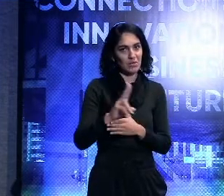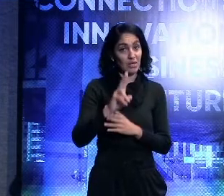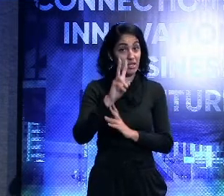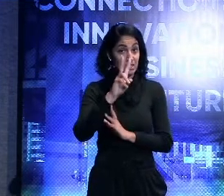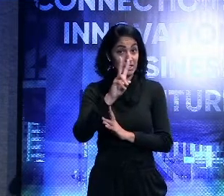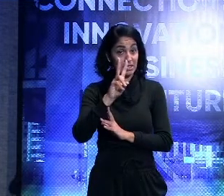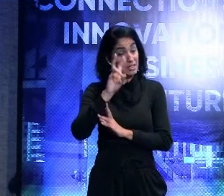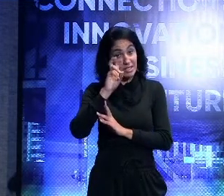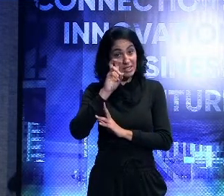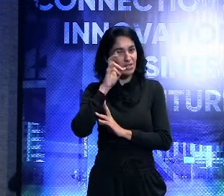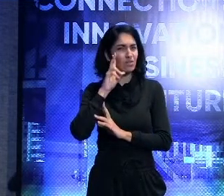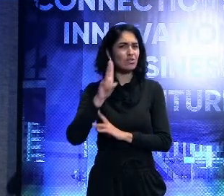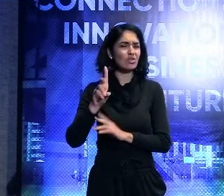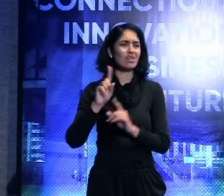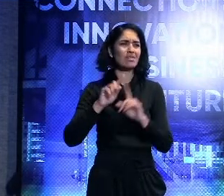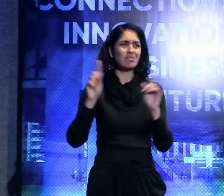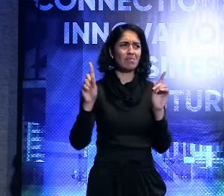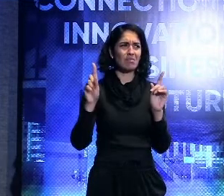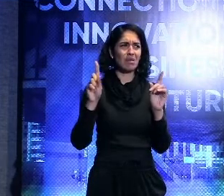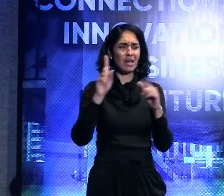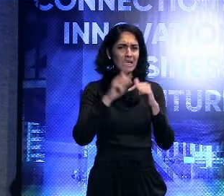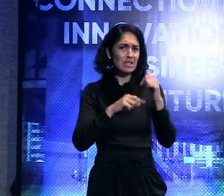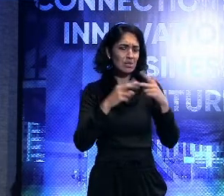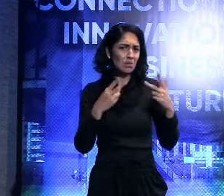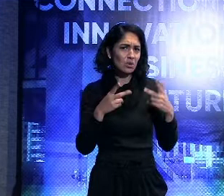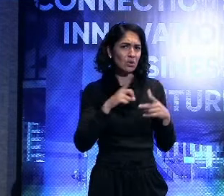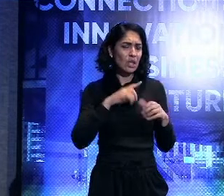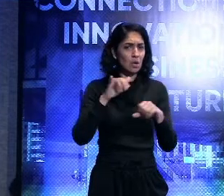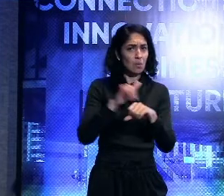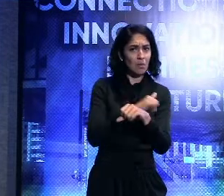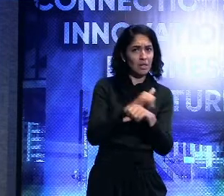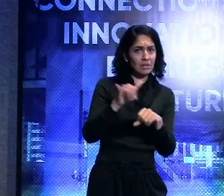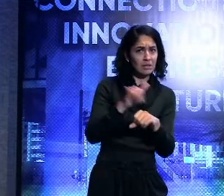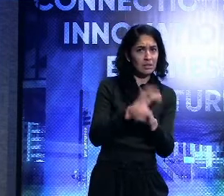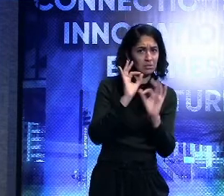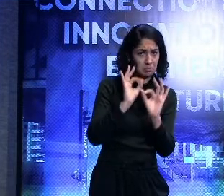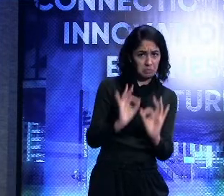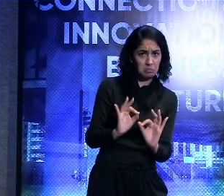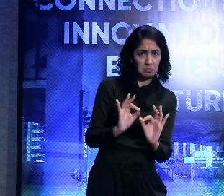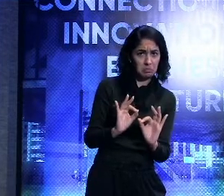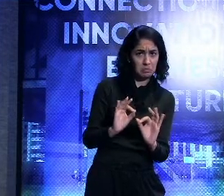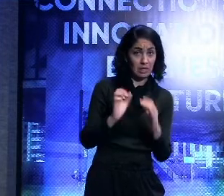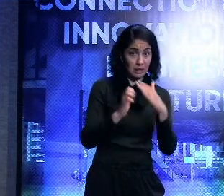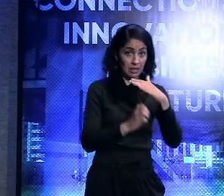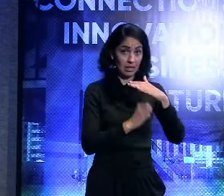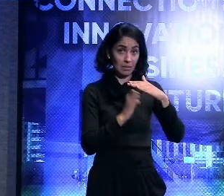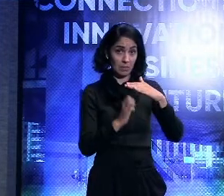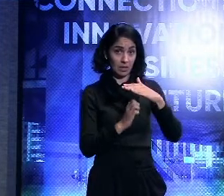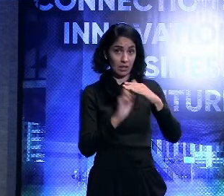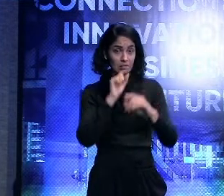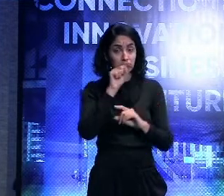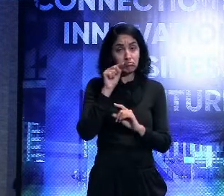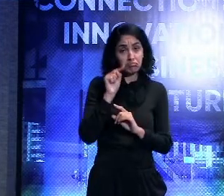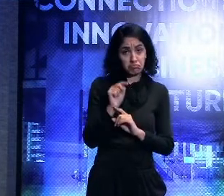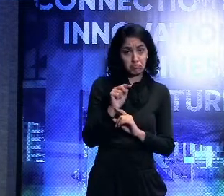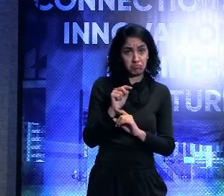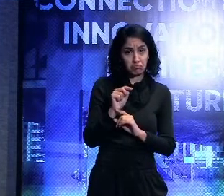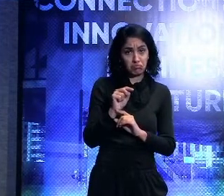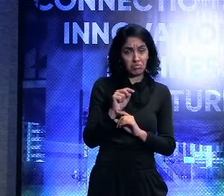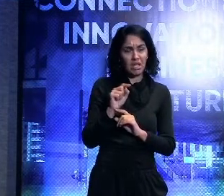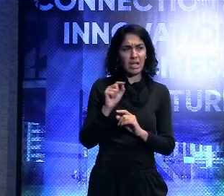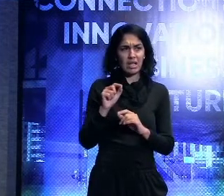Só que será que esse produto está sendo baseado em uma estratégia bem definida na empresa? Será que todos os stakeholders que